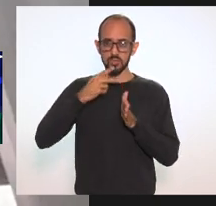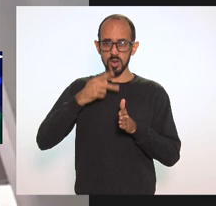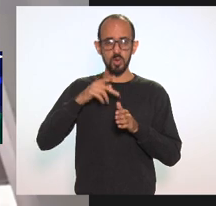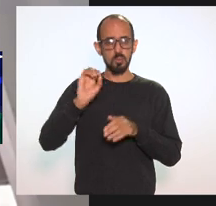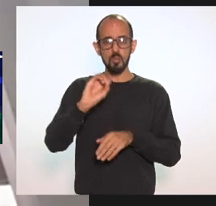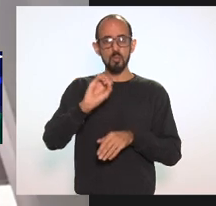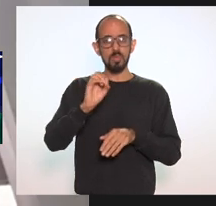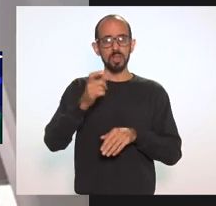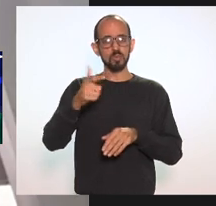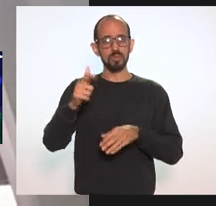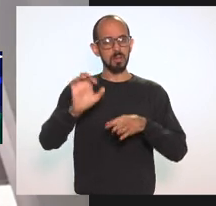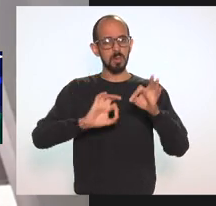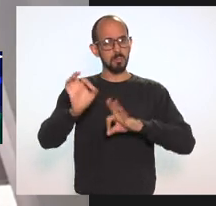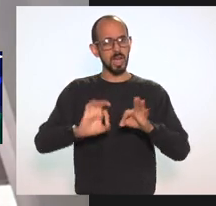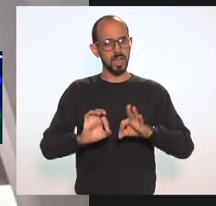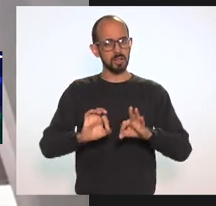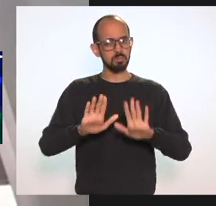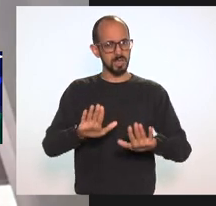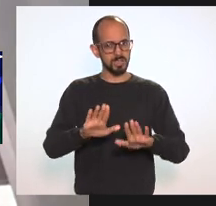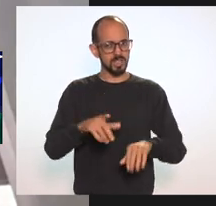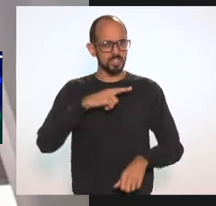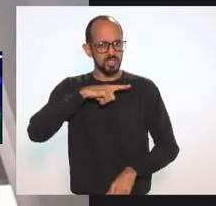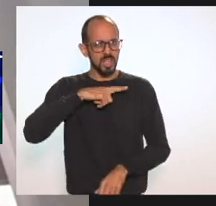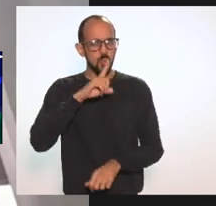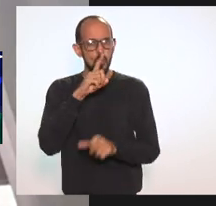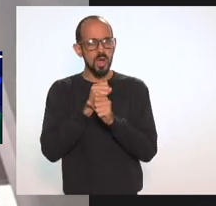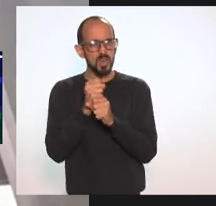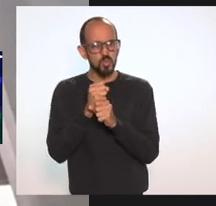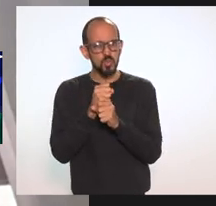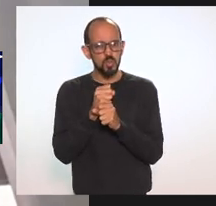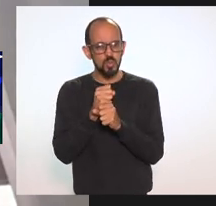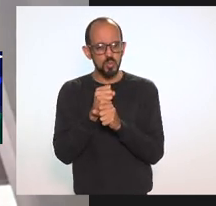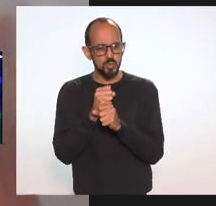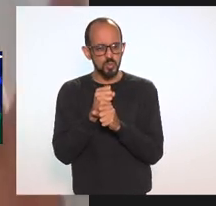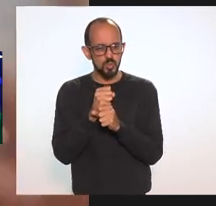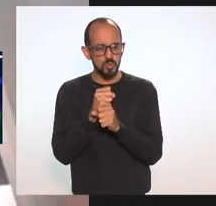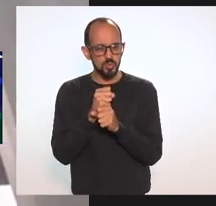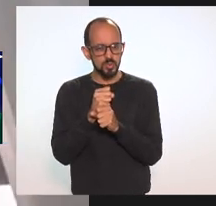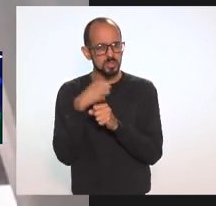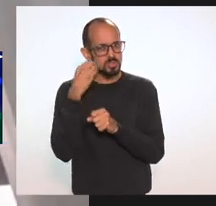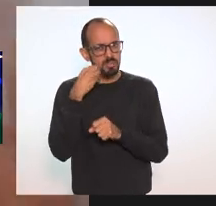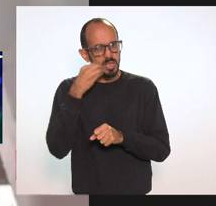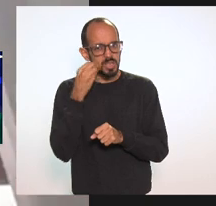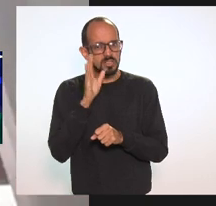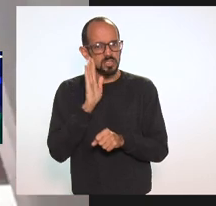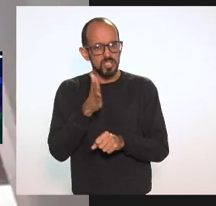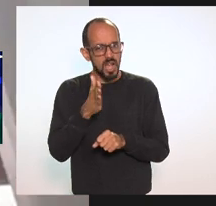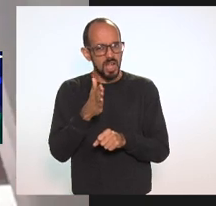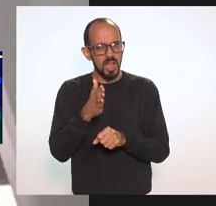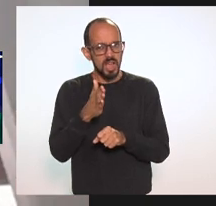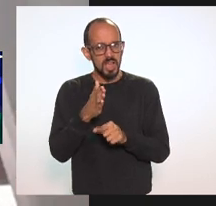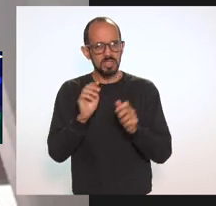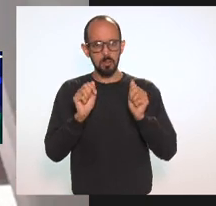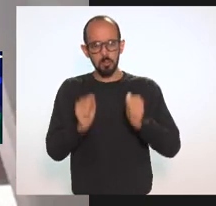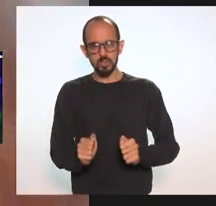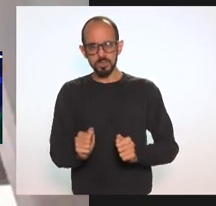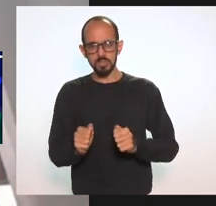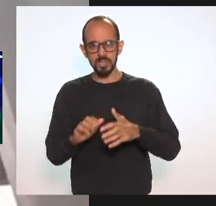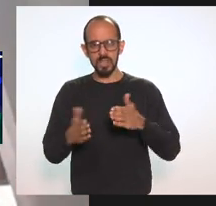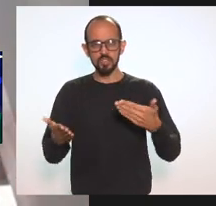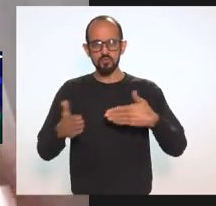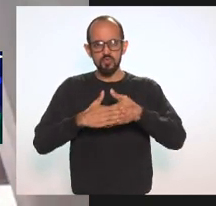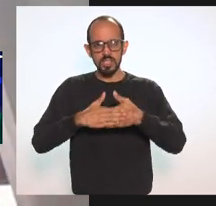essa pandemia mas hora assim que você tem um ano de poderia esse esse possível lote Dawn essa essa